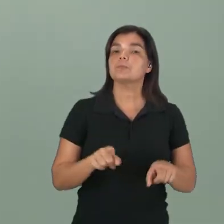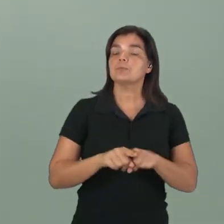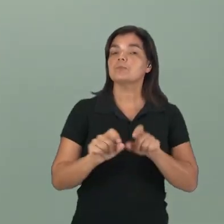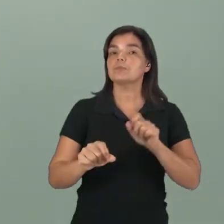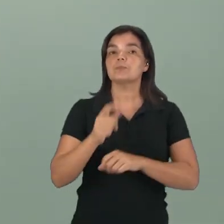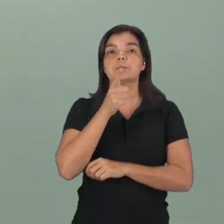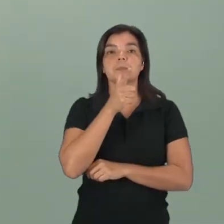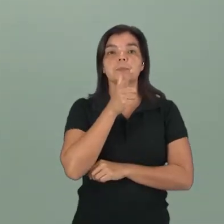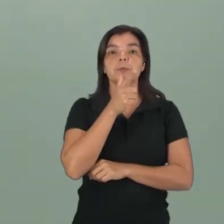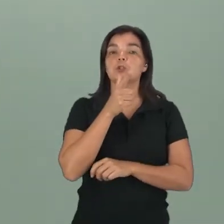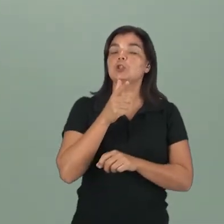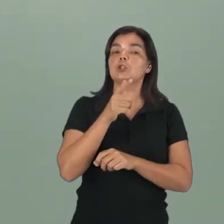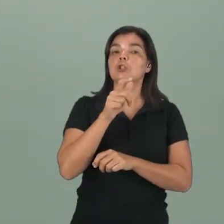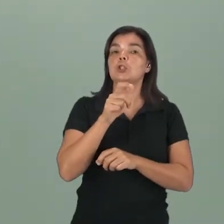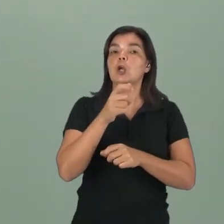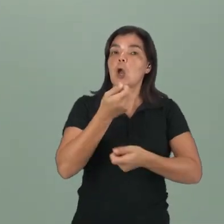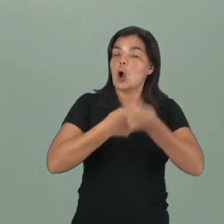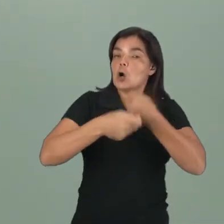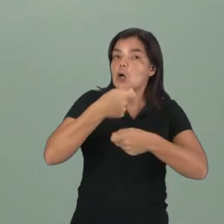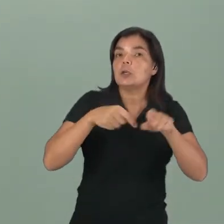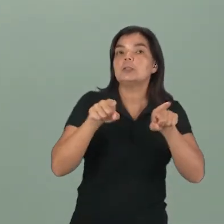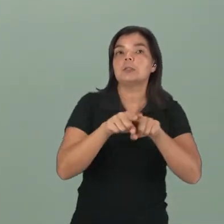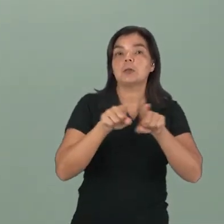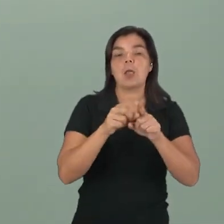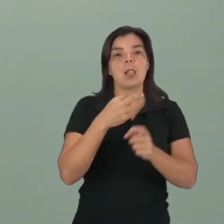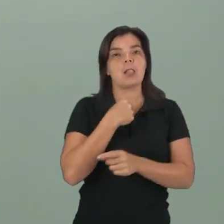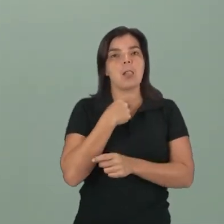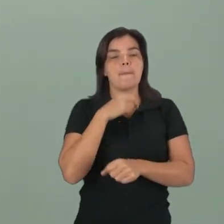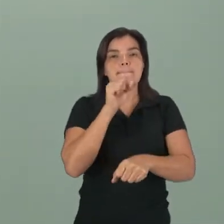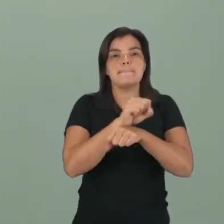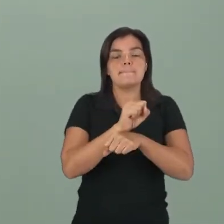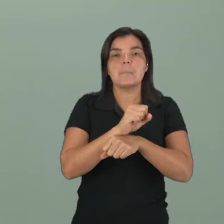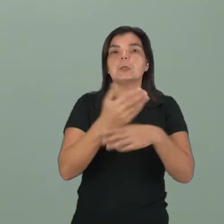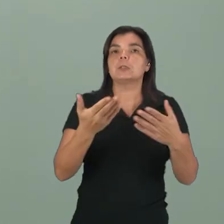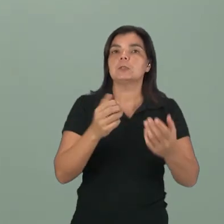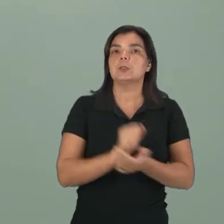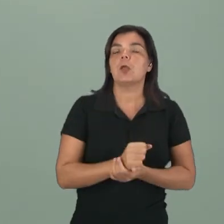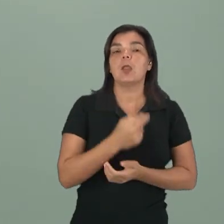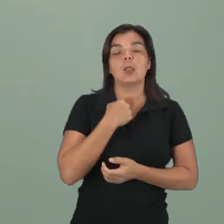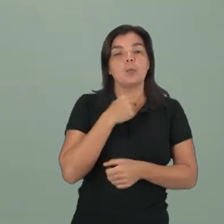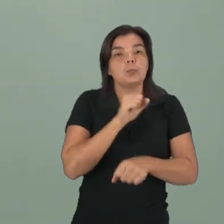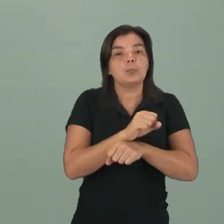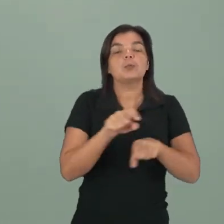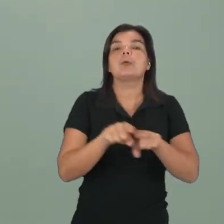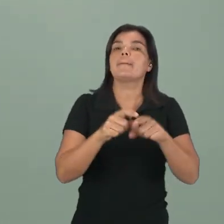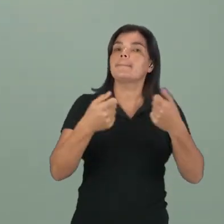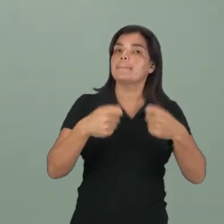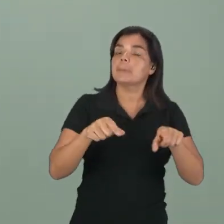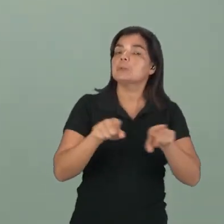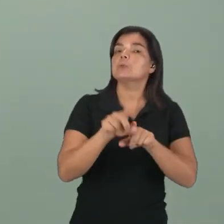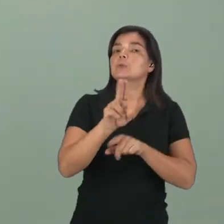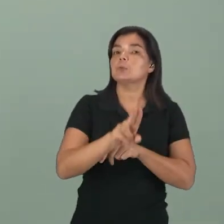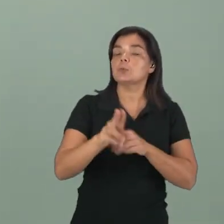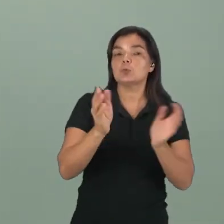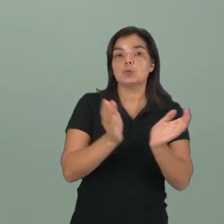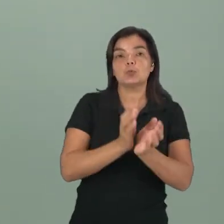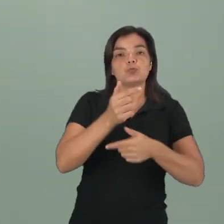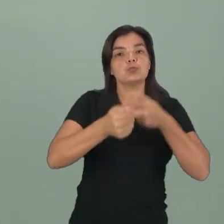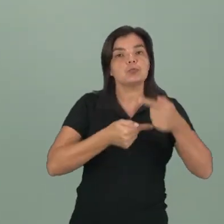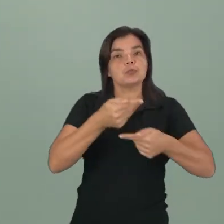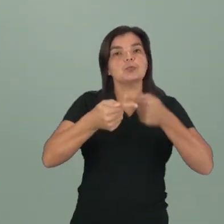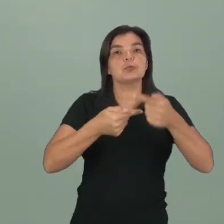de agronegócio, né, que muitas das vezes não pode parar, que na verdade não pode parar e precisa então usar um grupo